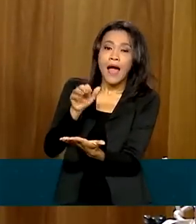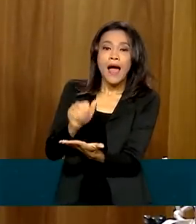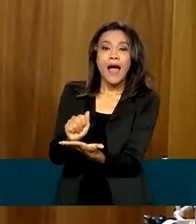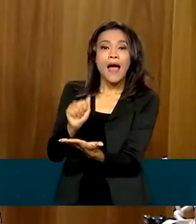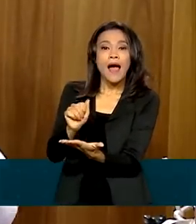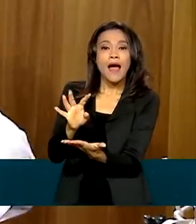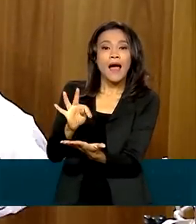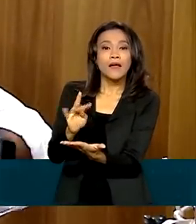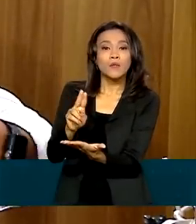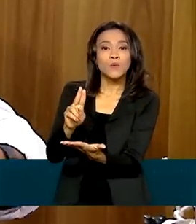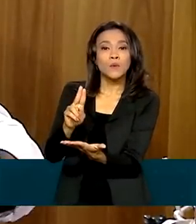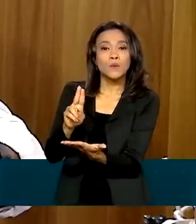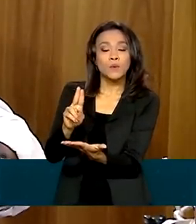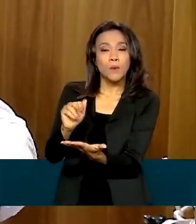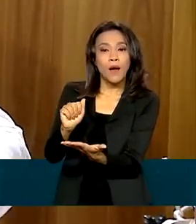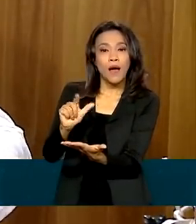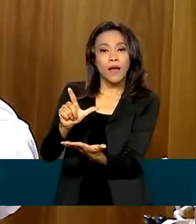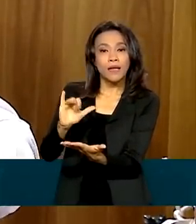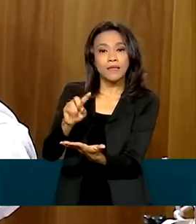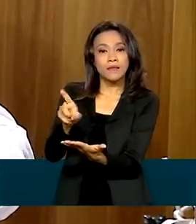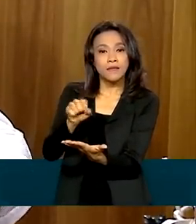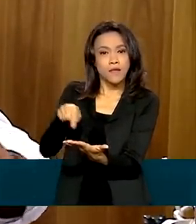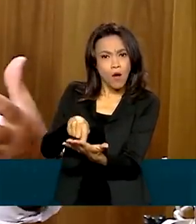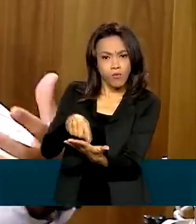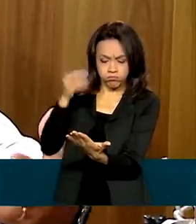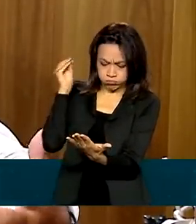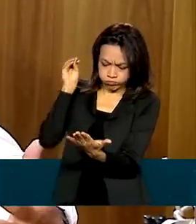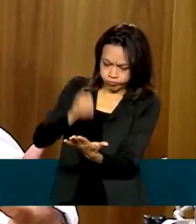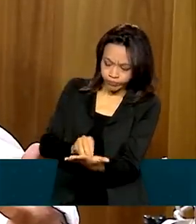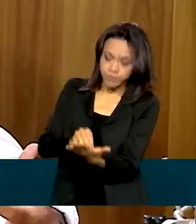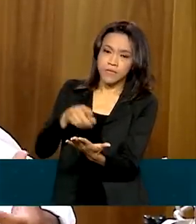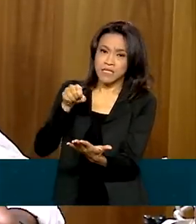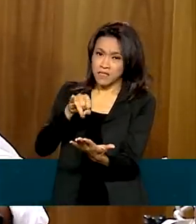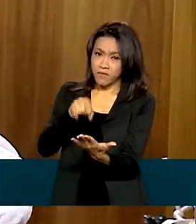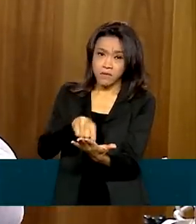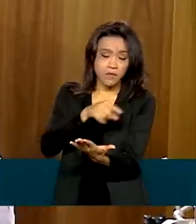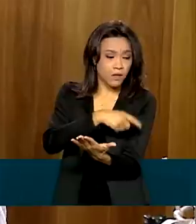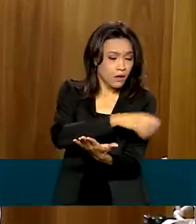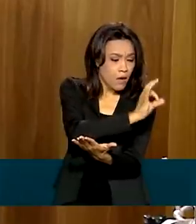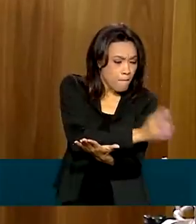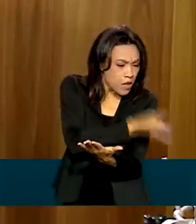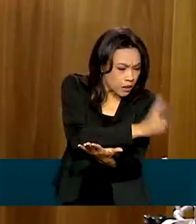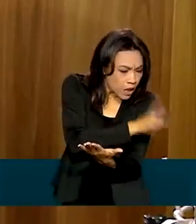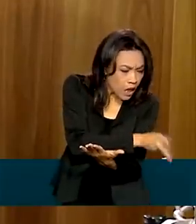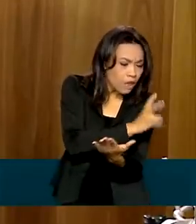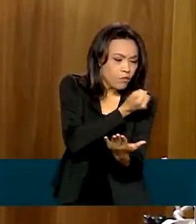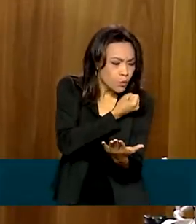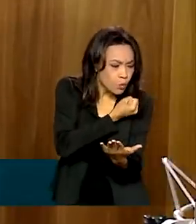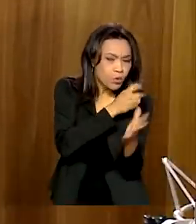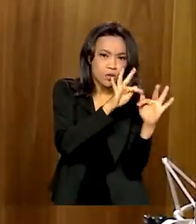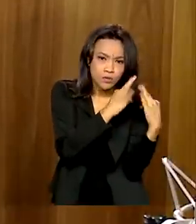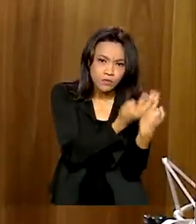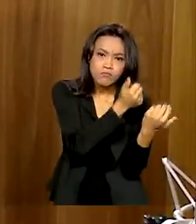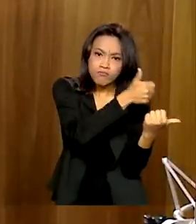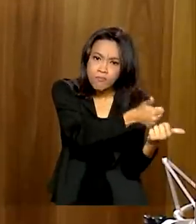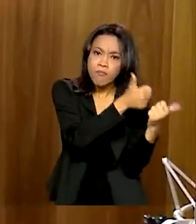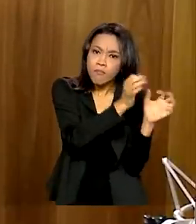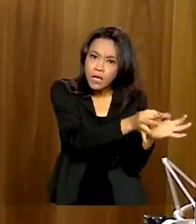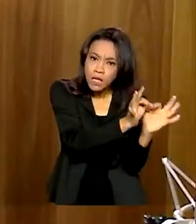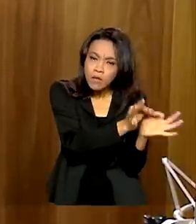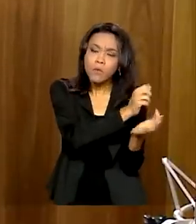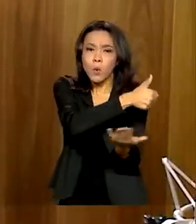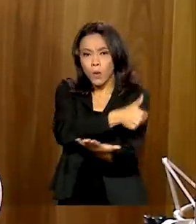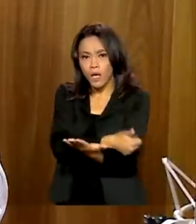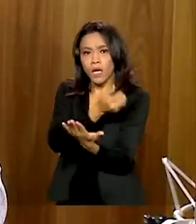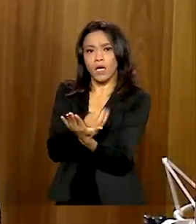atualização cadastral. Se não houve nenhuma modificação ali na sua composição familiar, pode sim ser feito a sua atualização direto